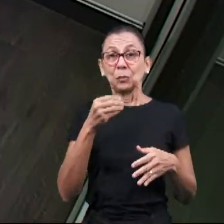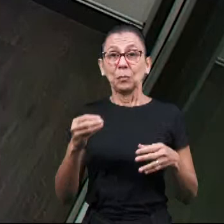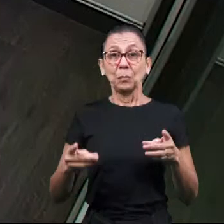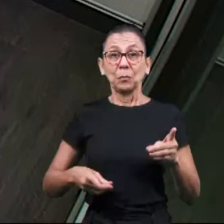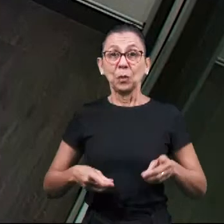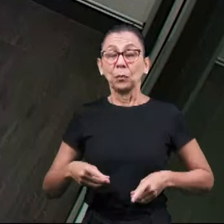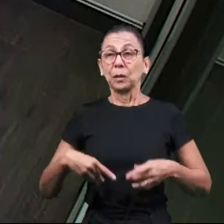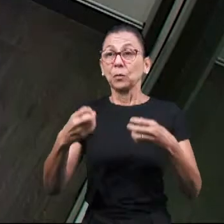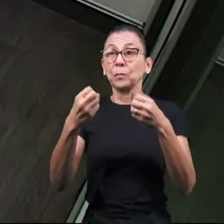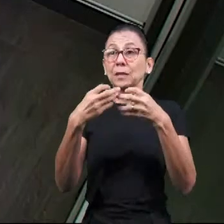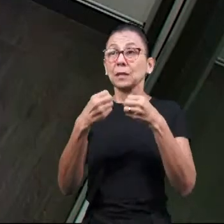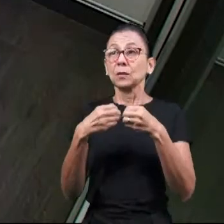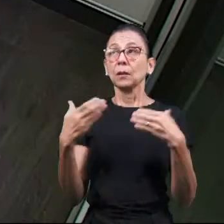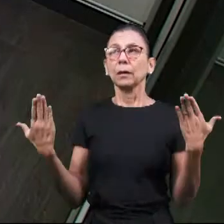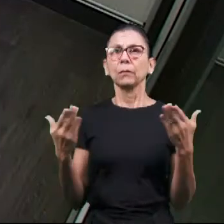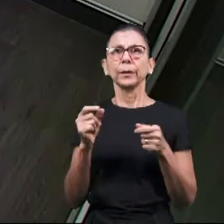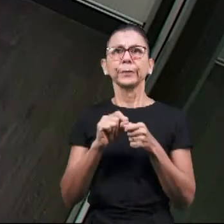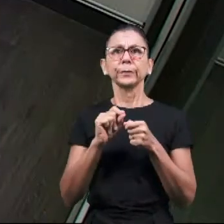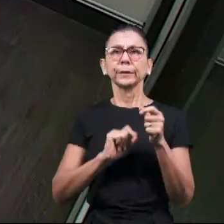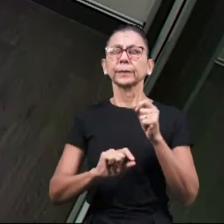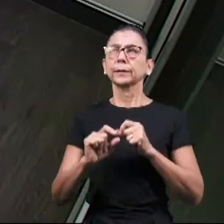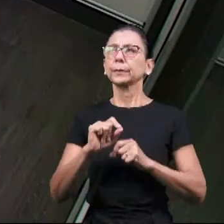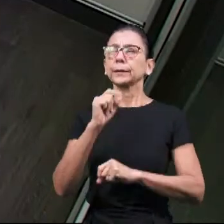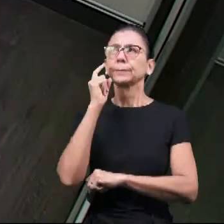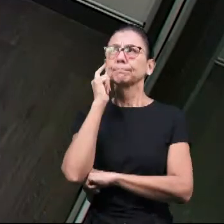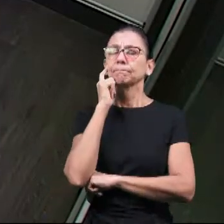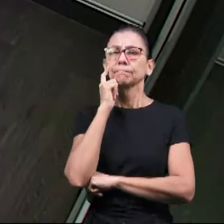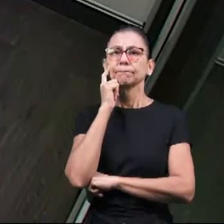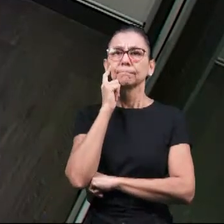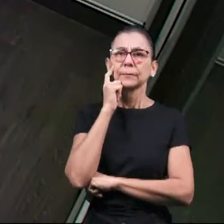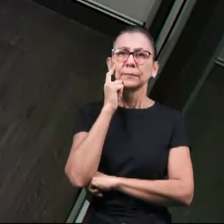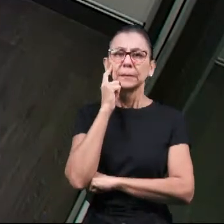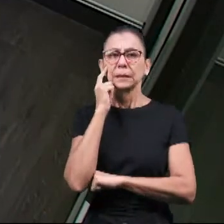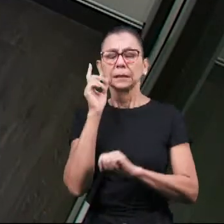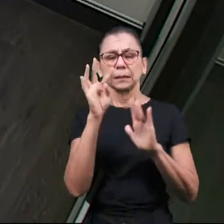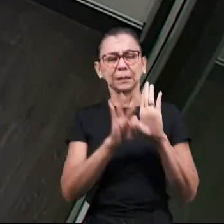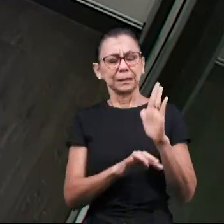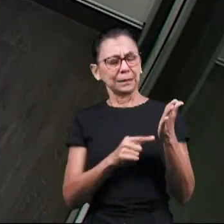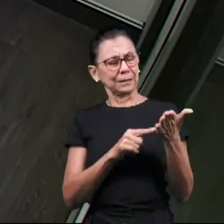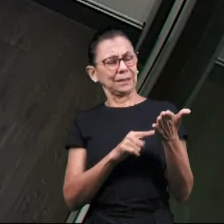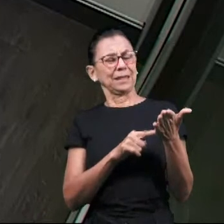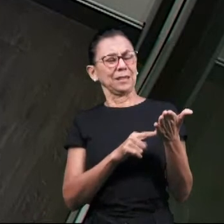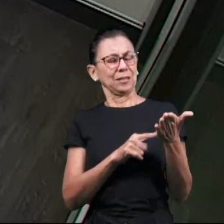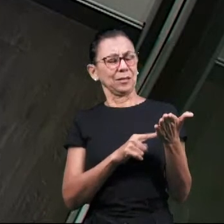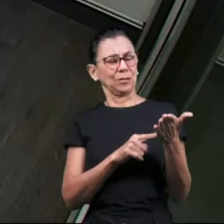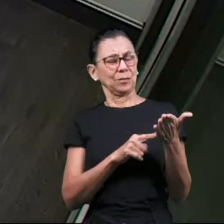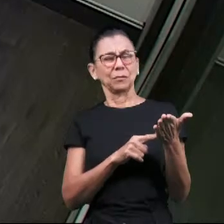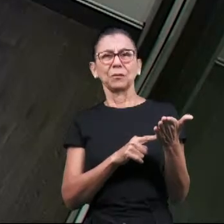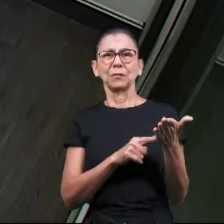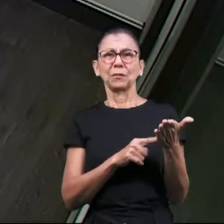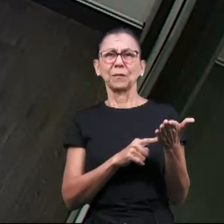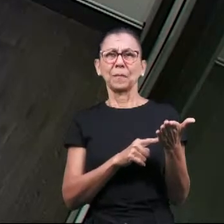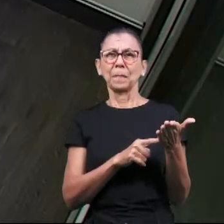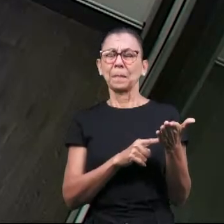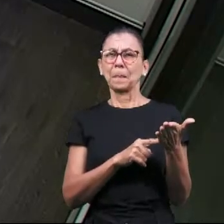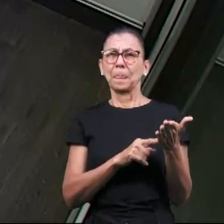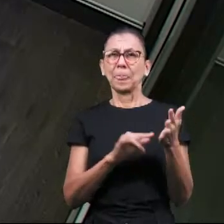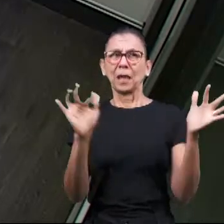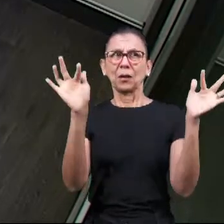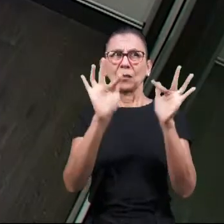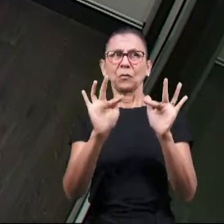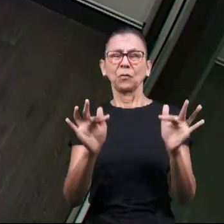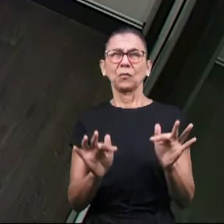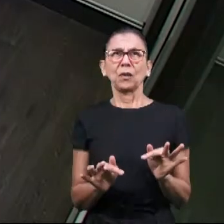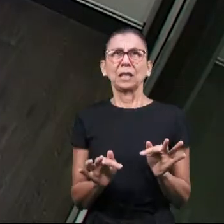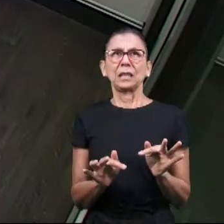vão discernir o que meu primo falou, o que o texto disse aqui. Bem-aventurado Valão que não anda segundo o conselho. Falei: ninguém me aconselhou, eu que